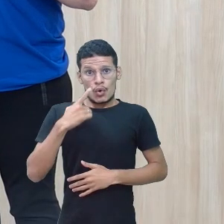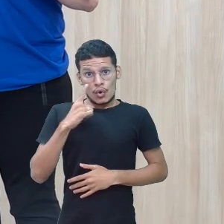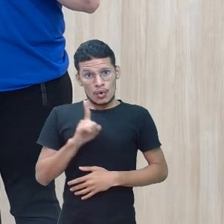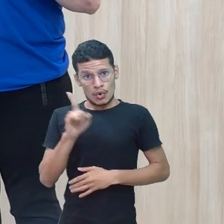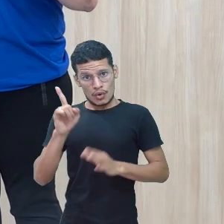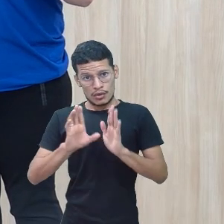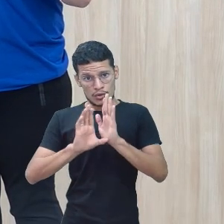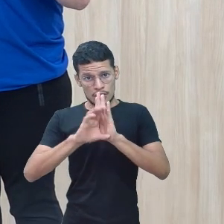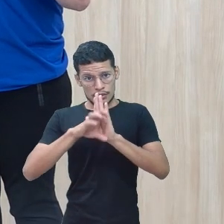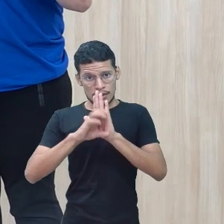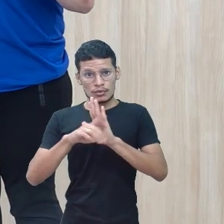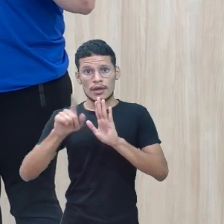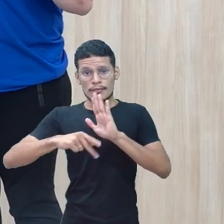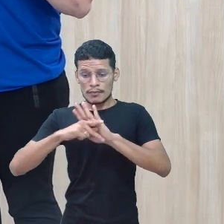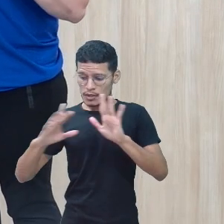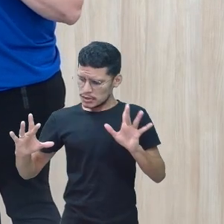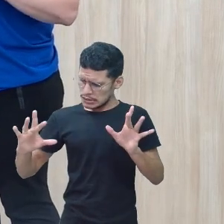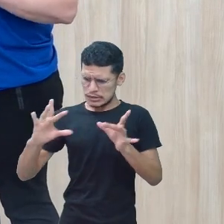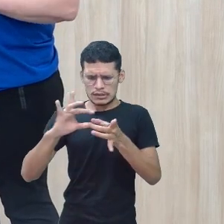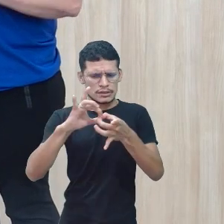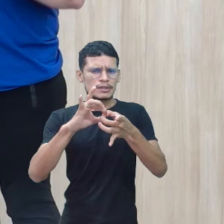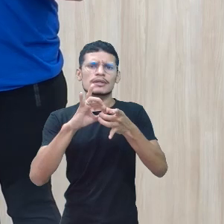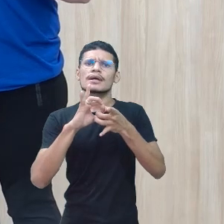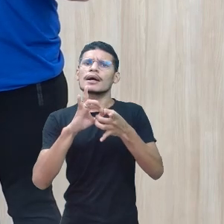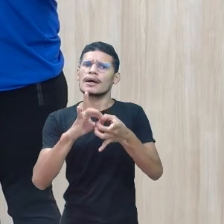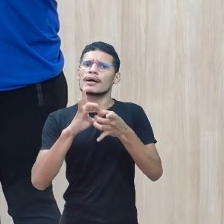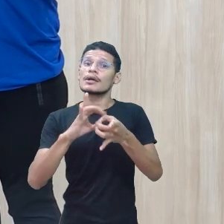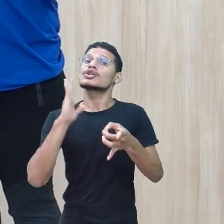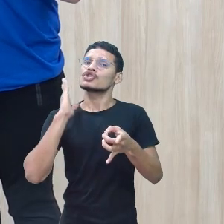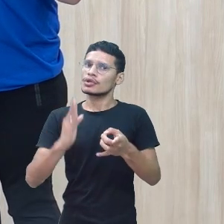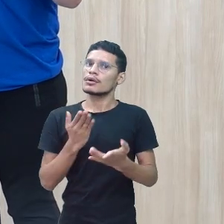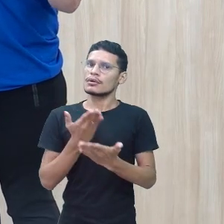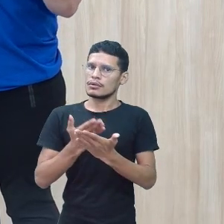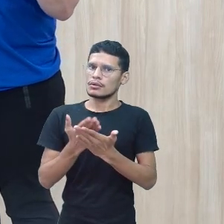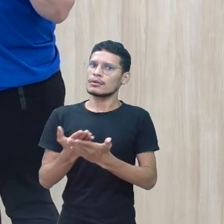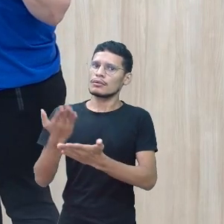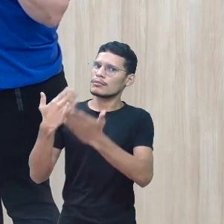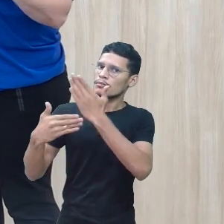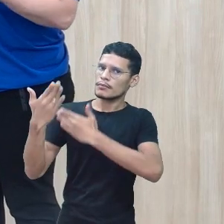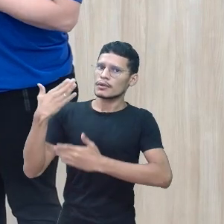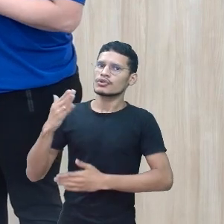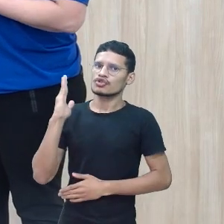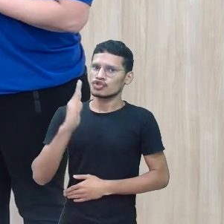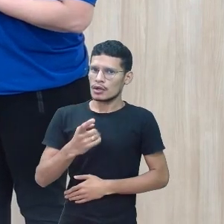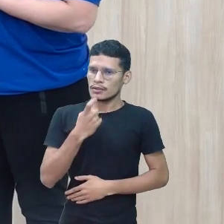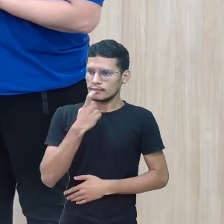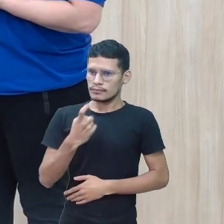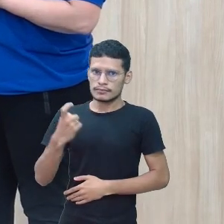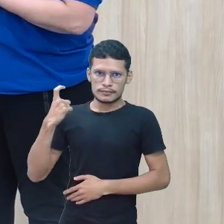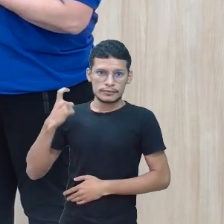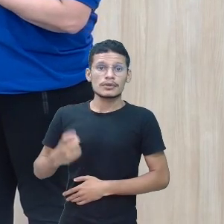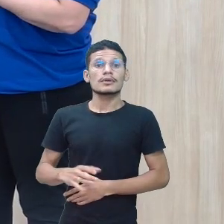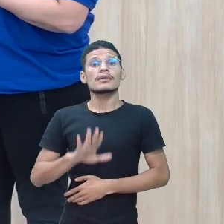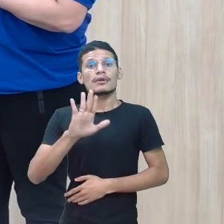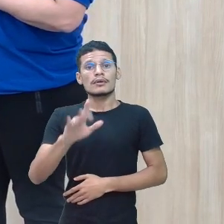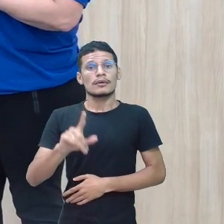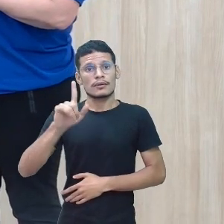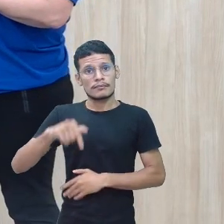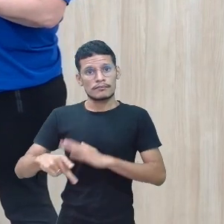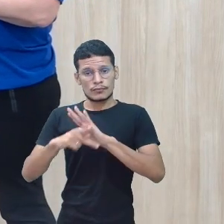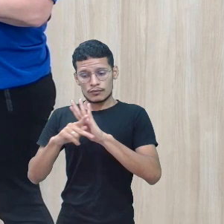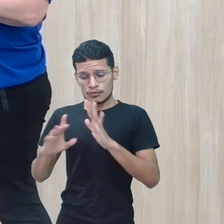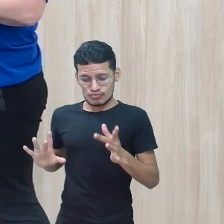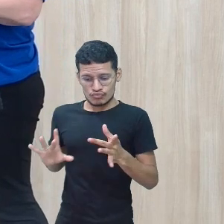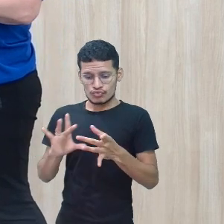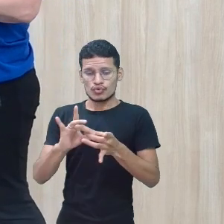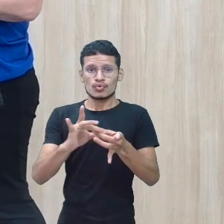Então, eles servem para ligar, isso aqui já vimos nas aulas anteriores. Então, eles servem para ligar,